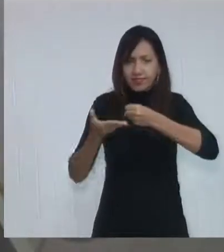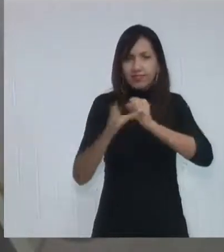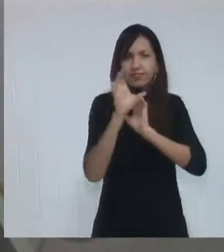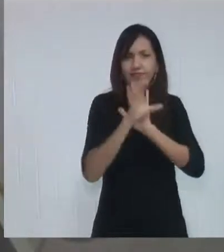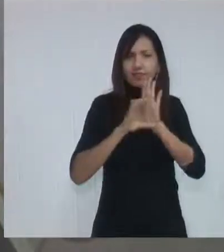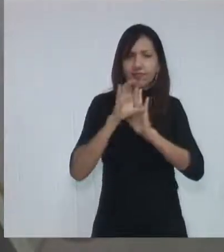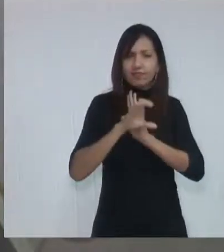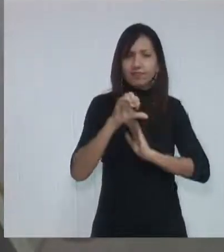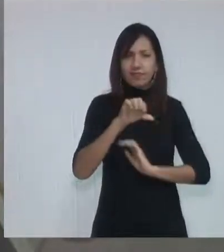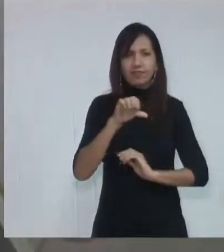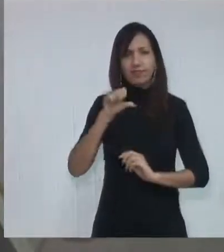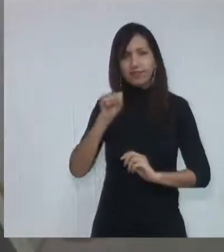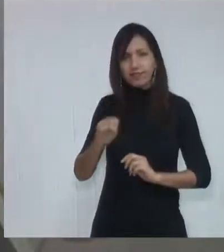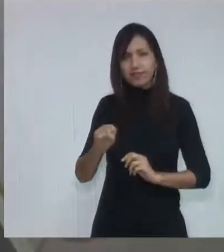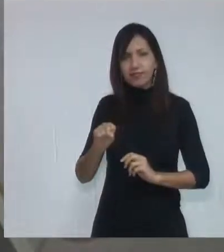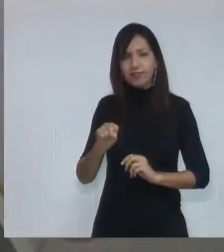de